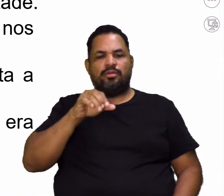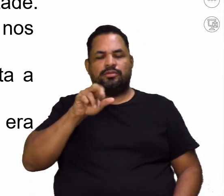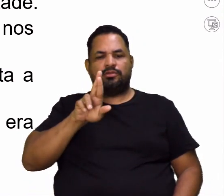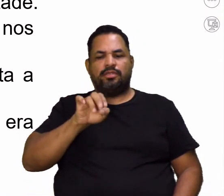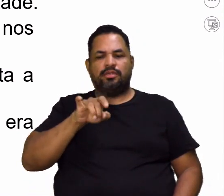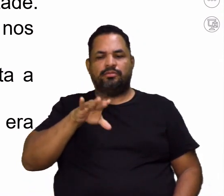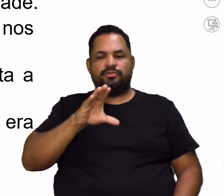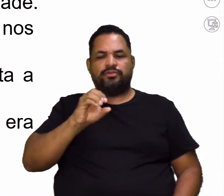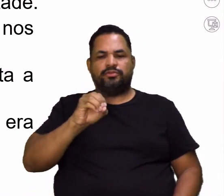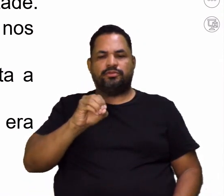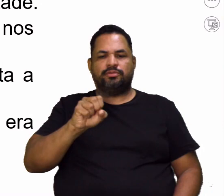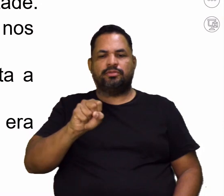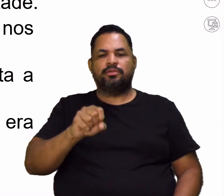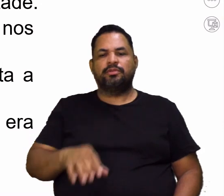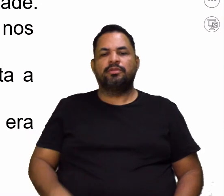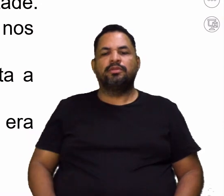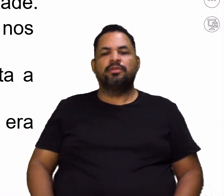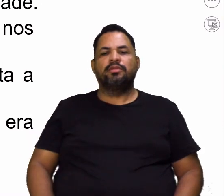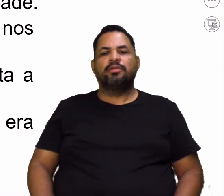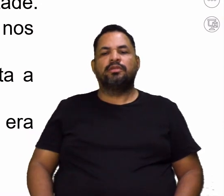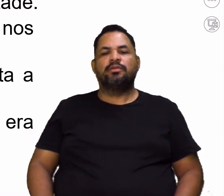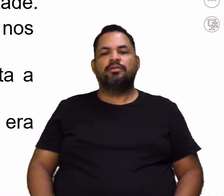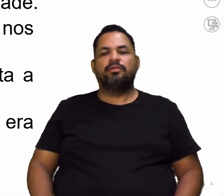Ramos O